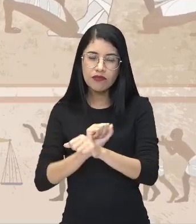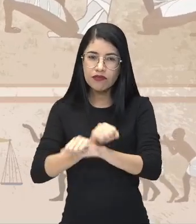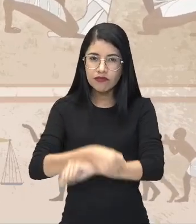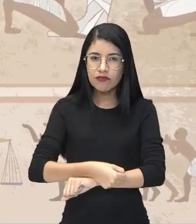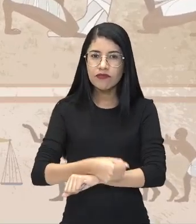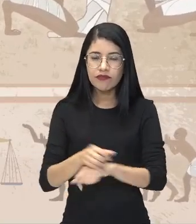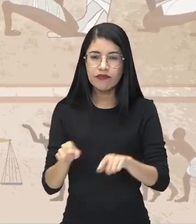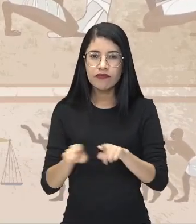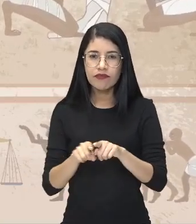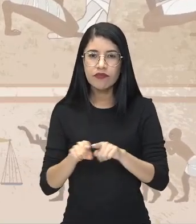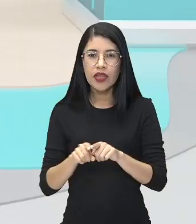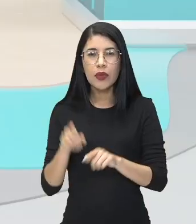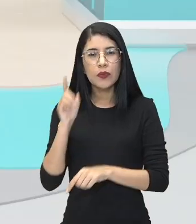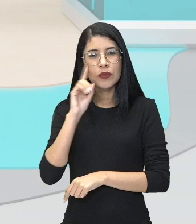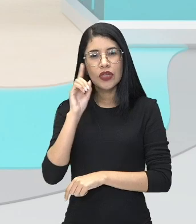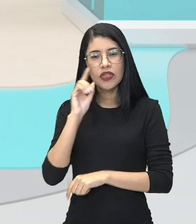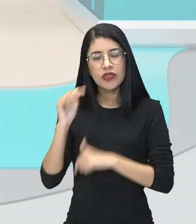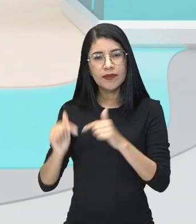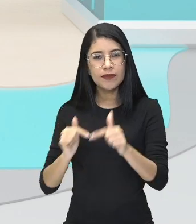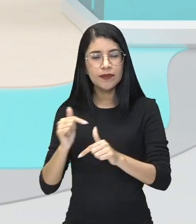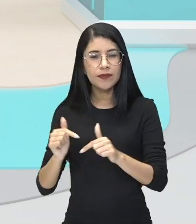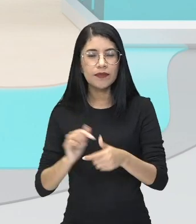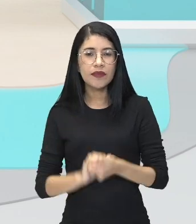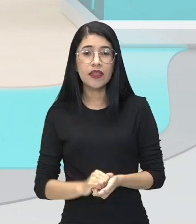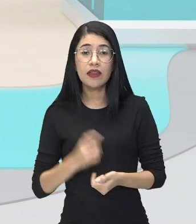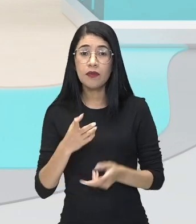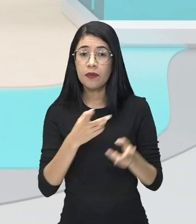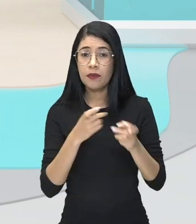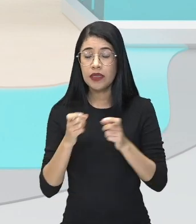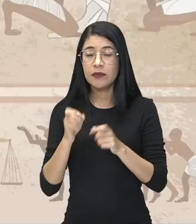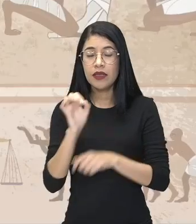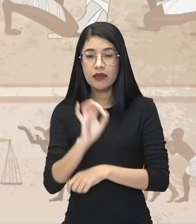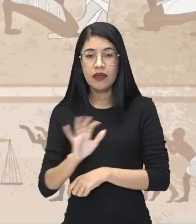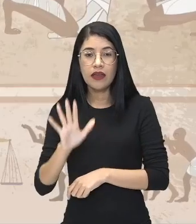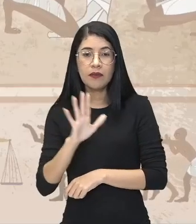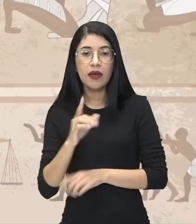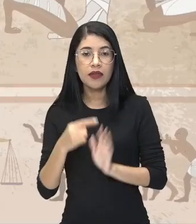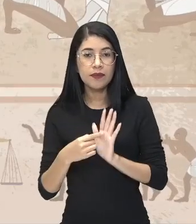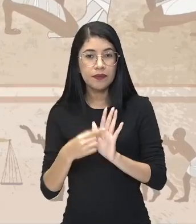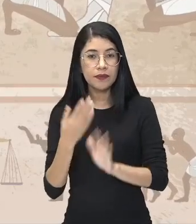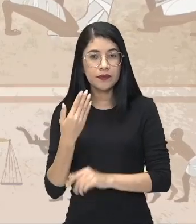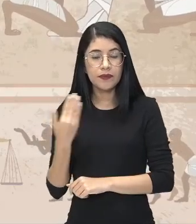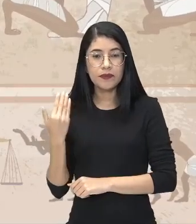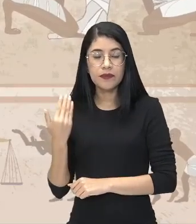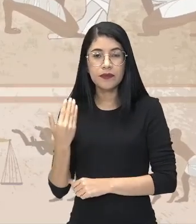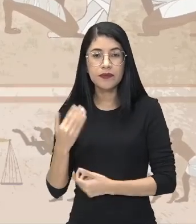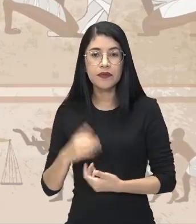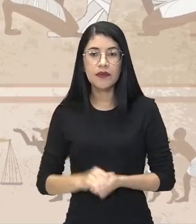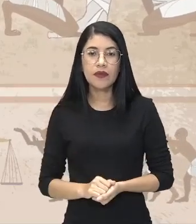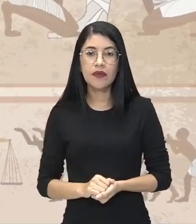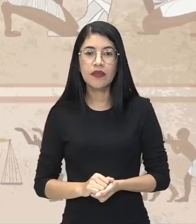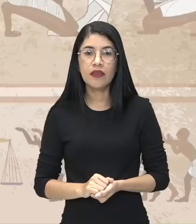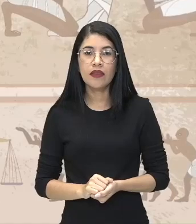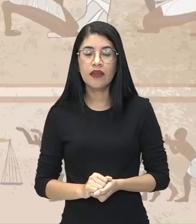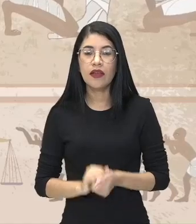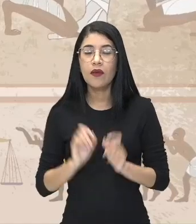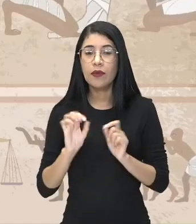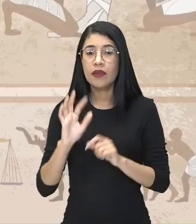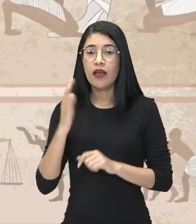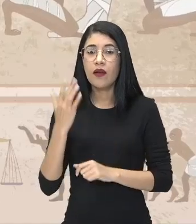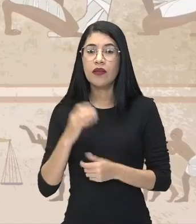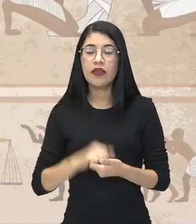escravos em seu cotidiano. Se vocês perceberem na nossa imagem que eu mostrei para vocês, eles estão geralmente